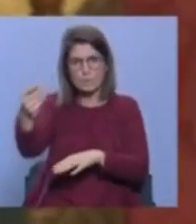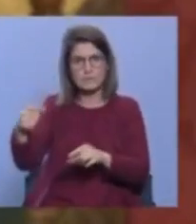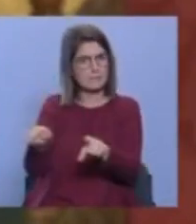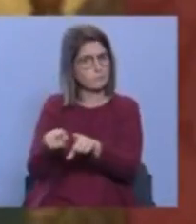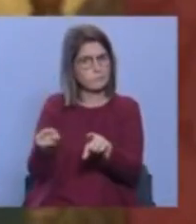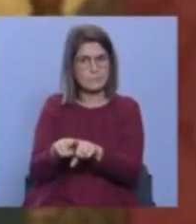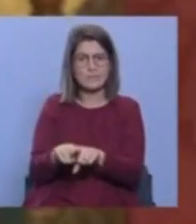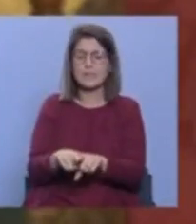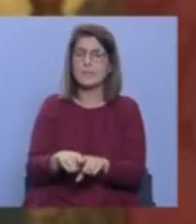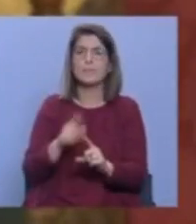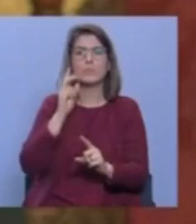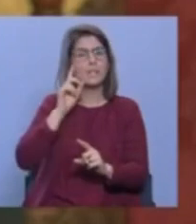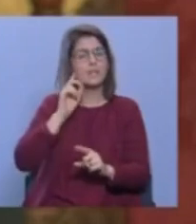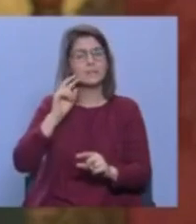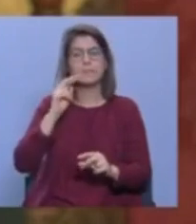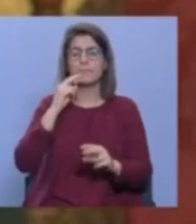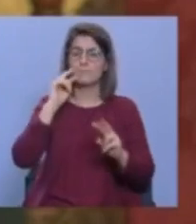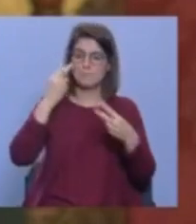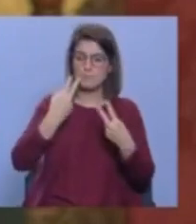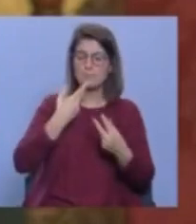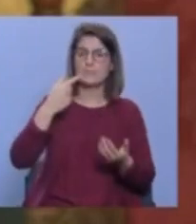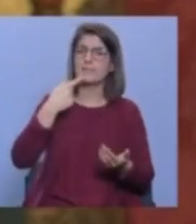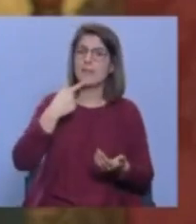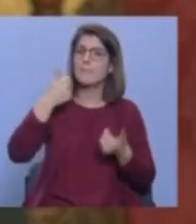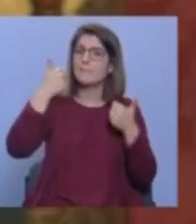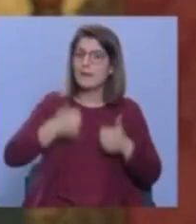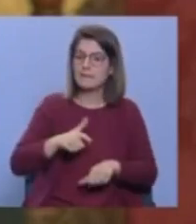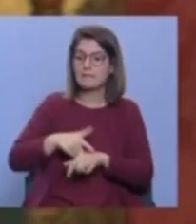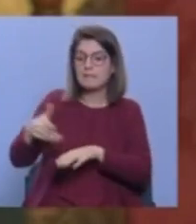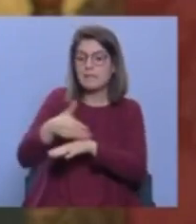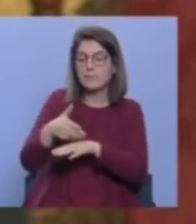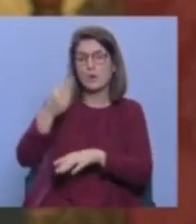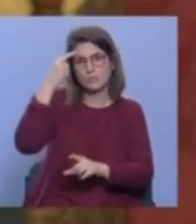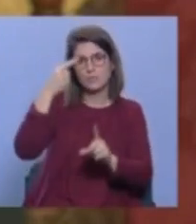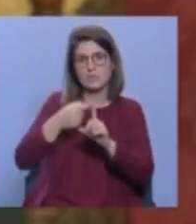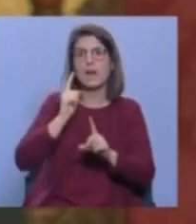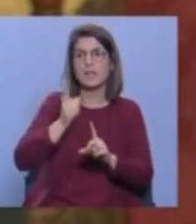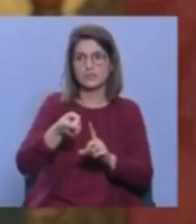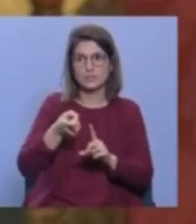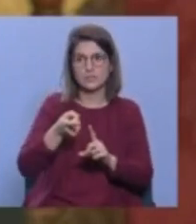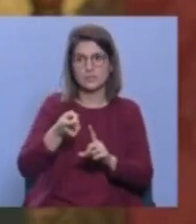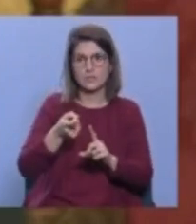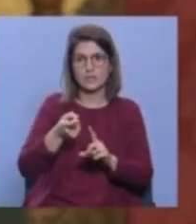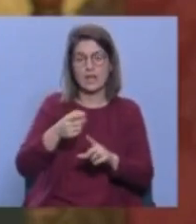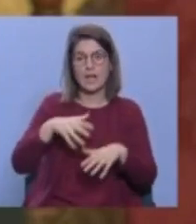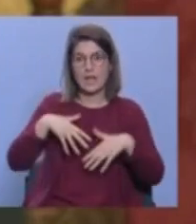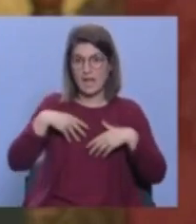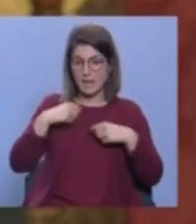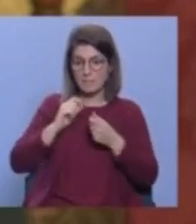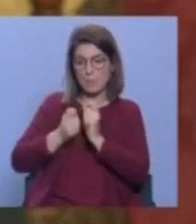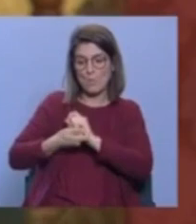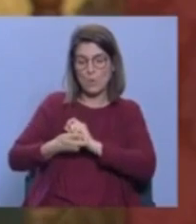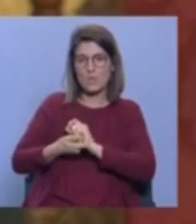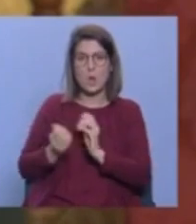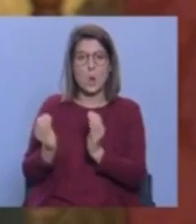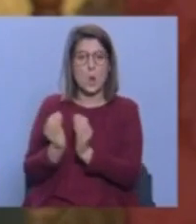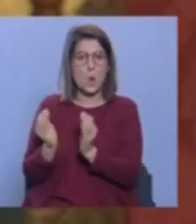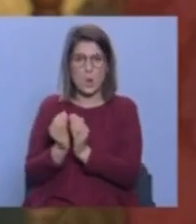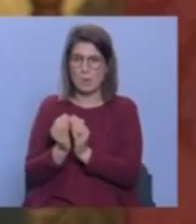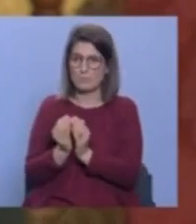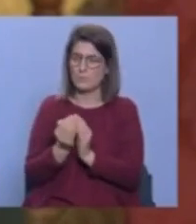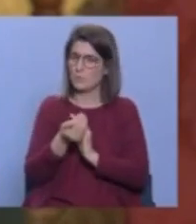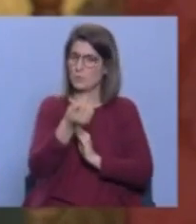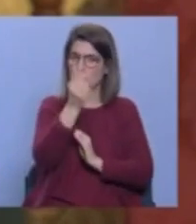nós consciencializarmos. O objetivo deste tempo não é tornarmos a nossa alma pequena, nem muito